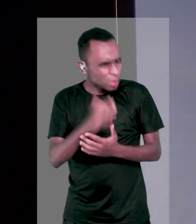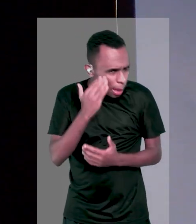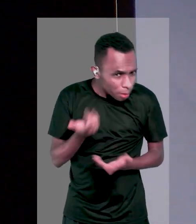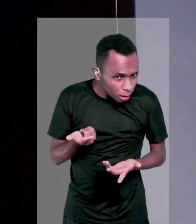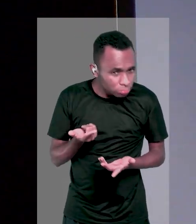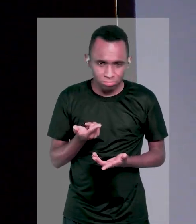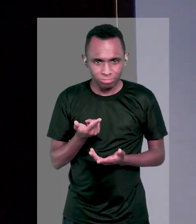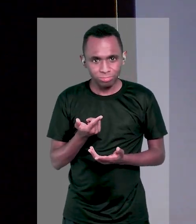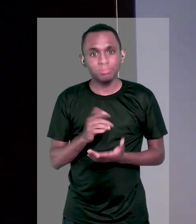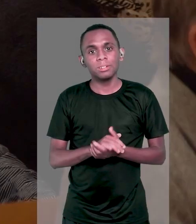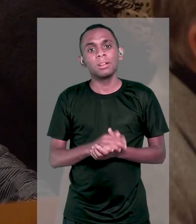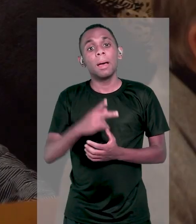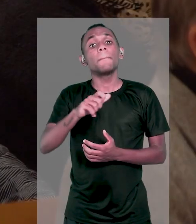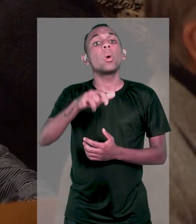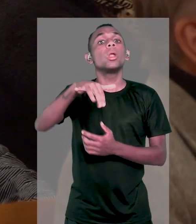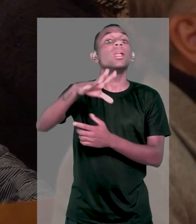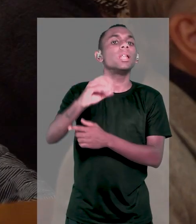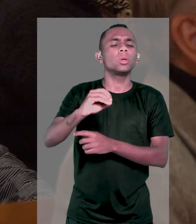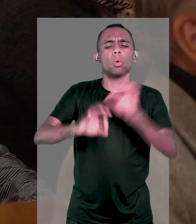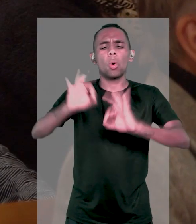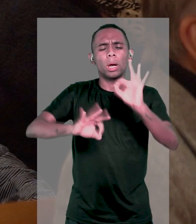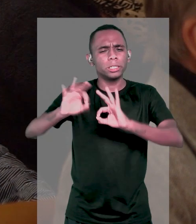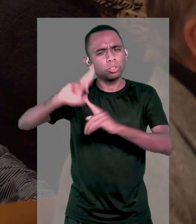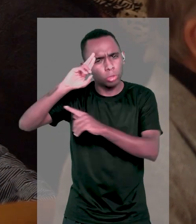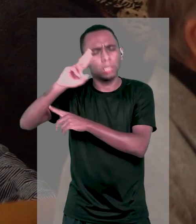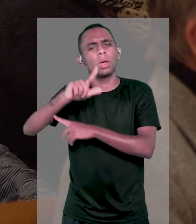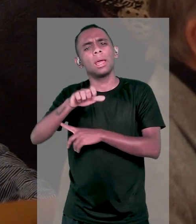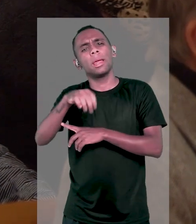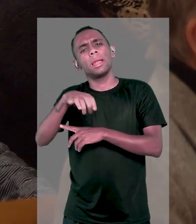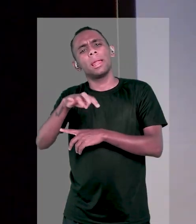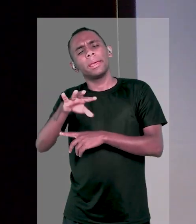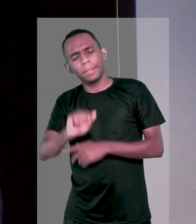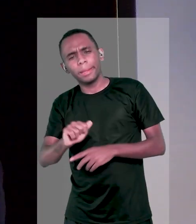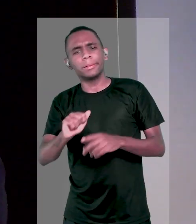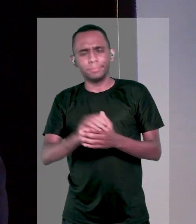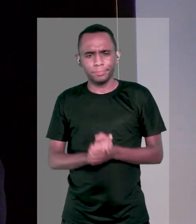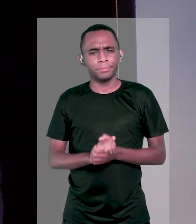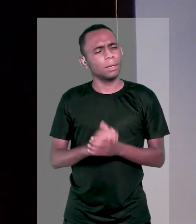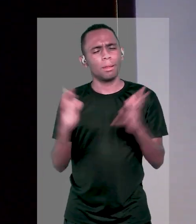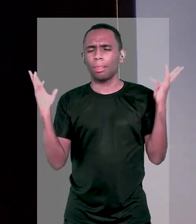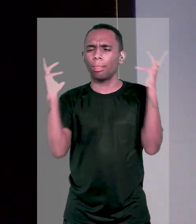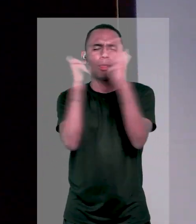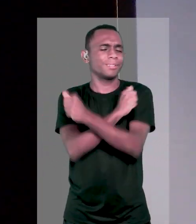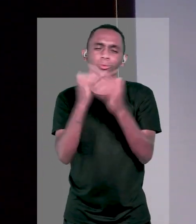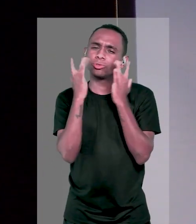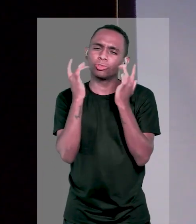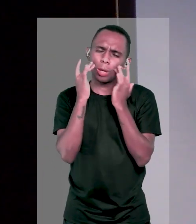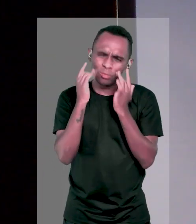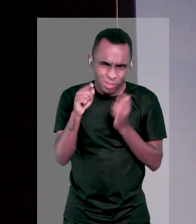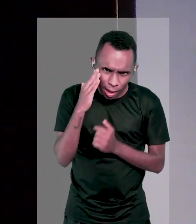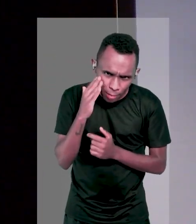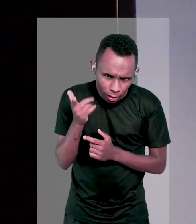afora, por isso que eu faço o Sempre um Papo, há 37 anos. Um homem na plateia ri da fala de Afonso. O Lica,